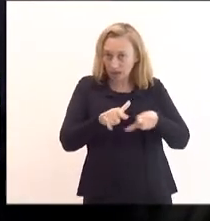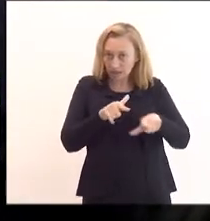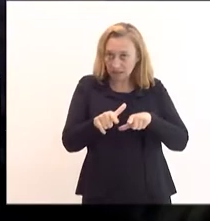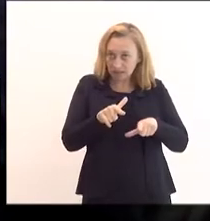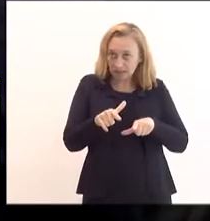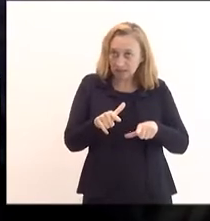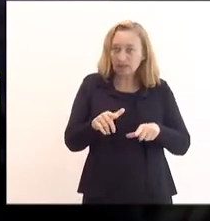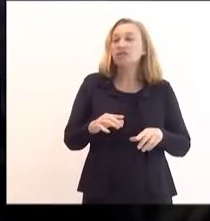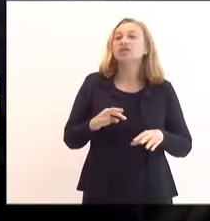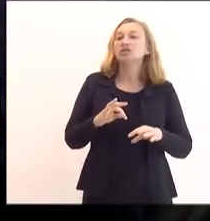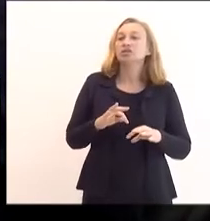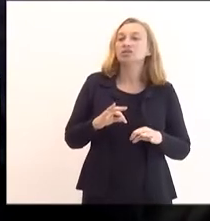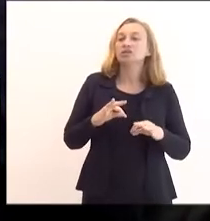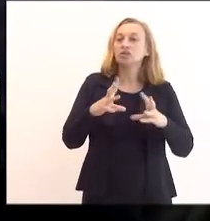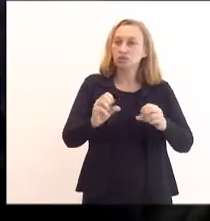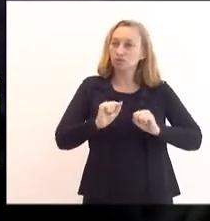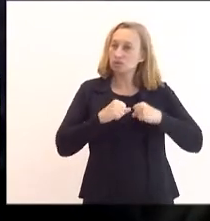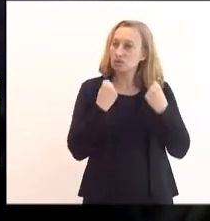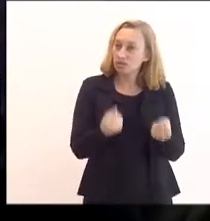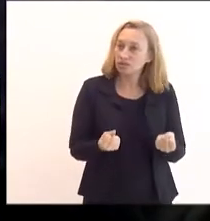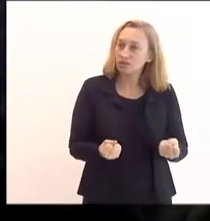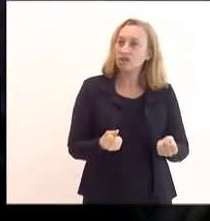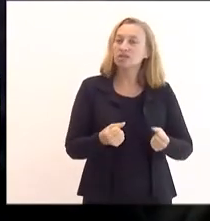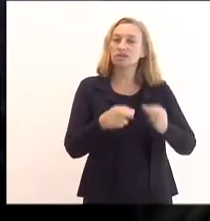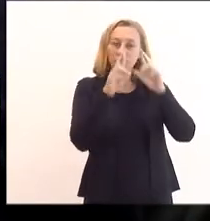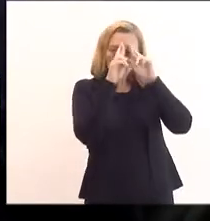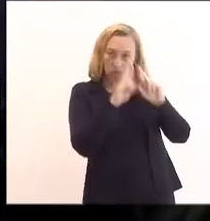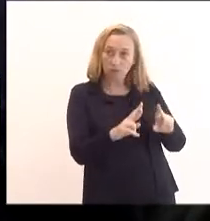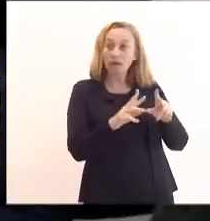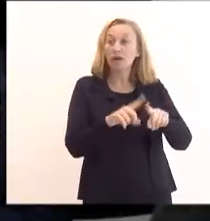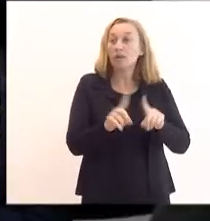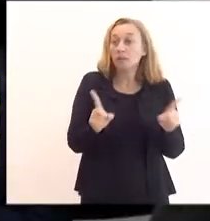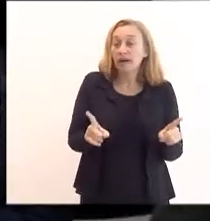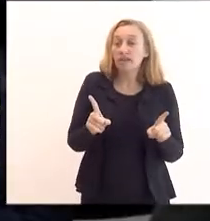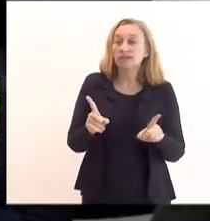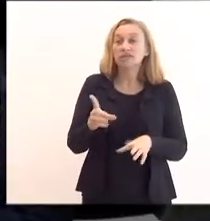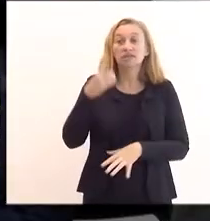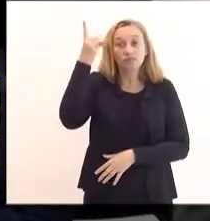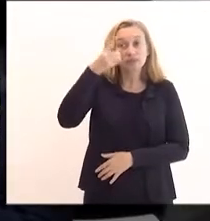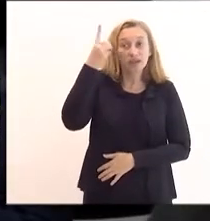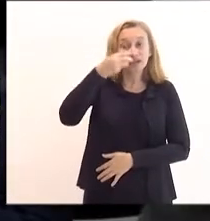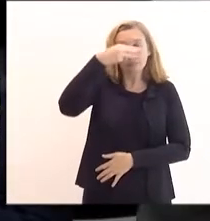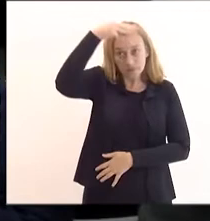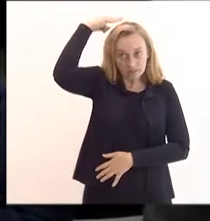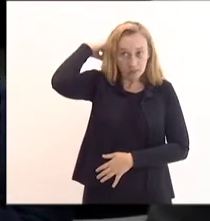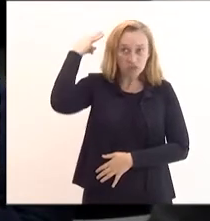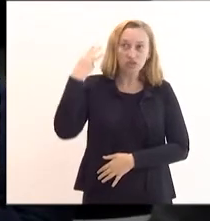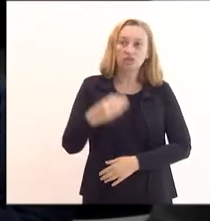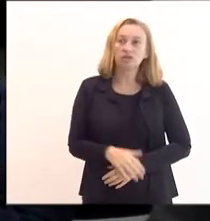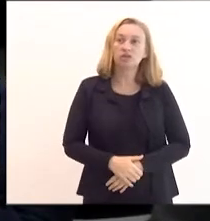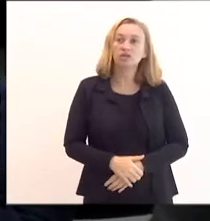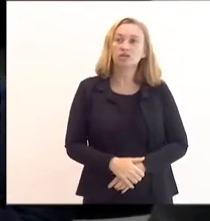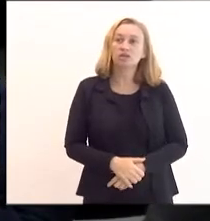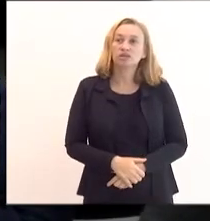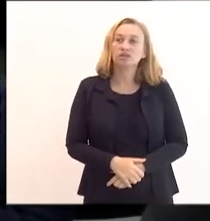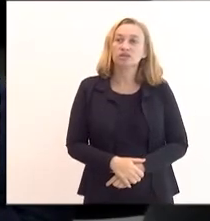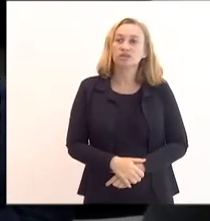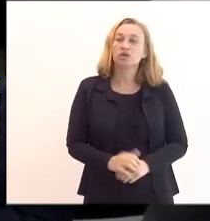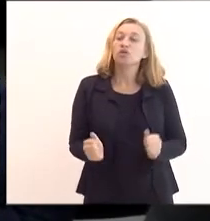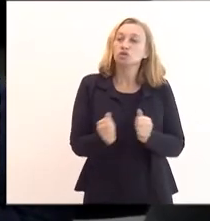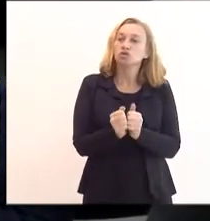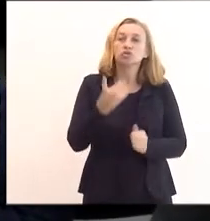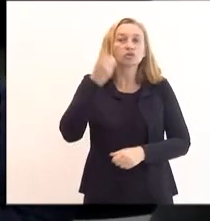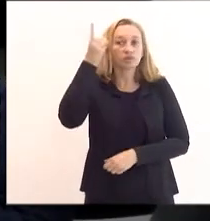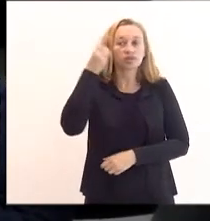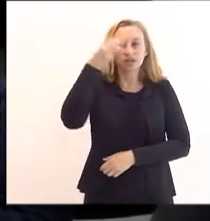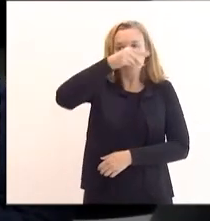todas as suas bandeiras, e sei que é uma dessas, e a respeito. Então, se o deputado Márcio Pacheco for, junto com o deputado